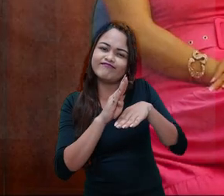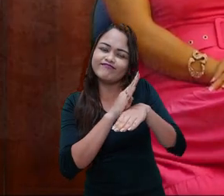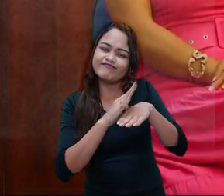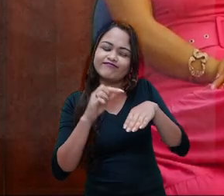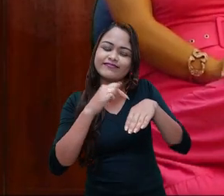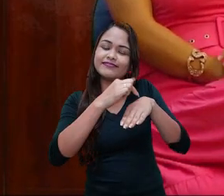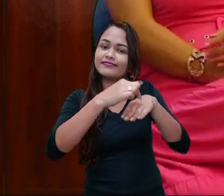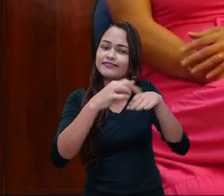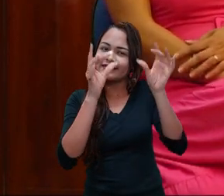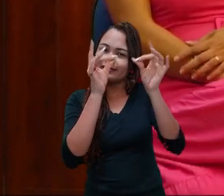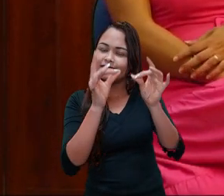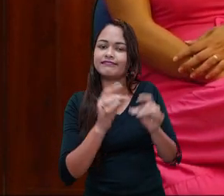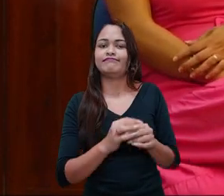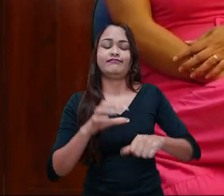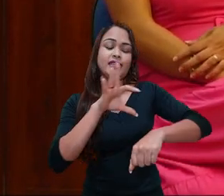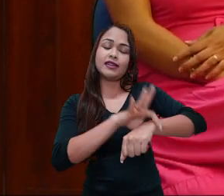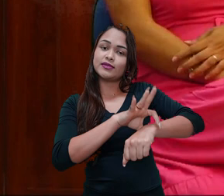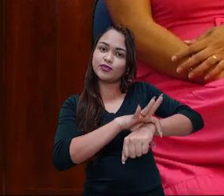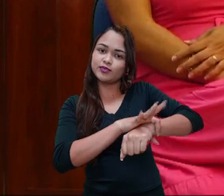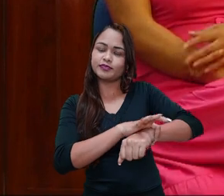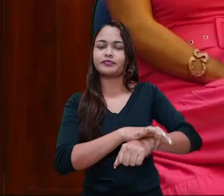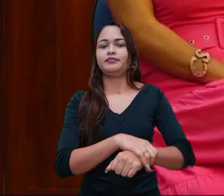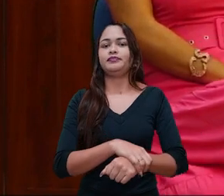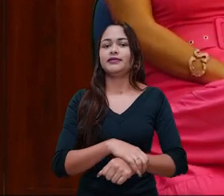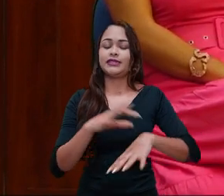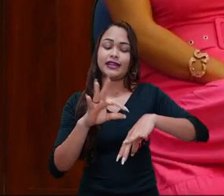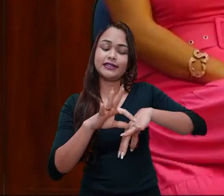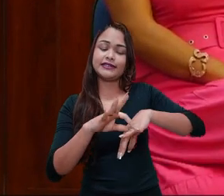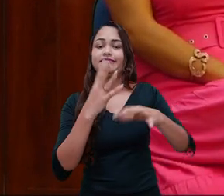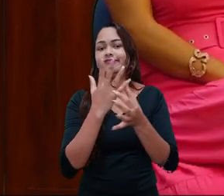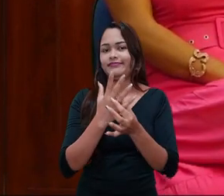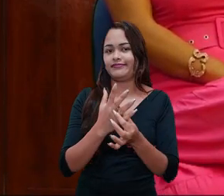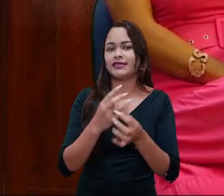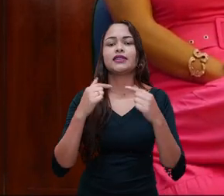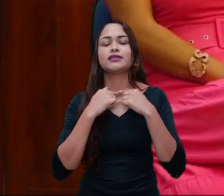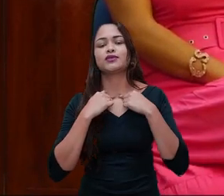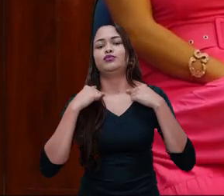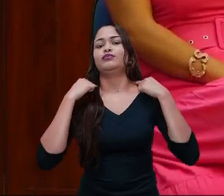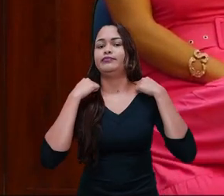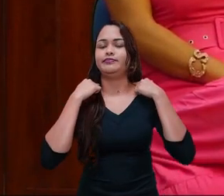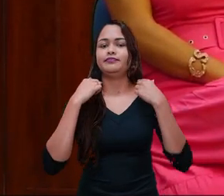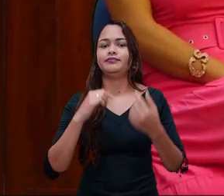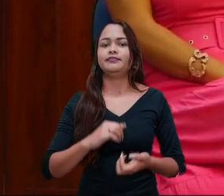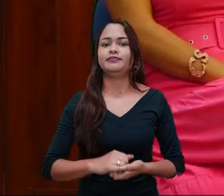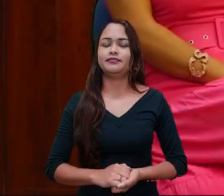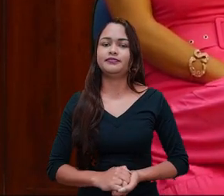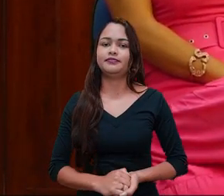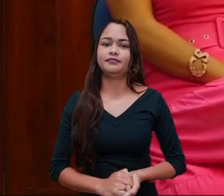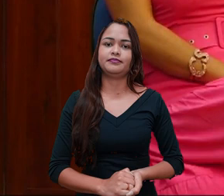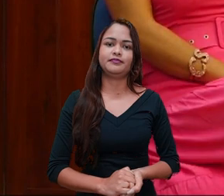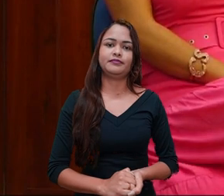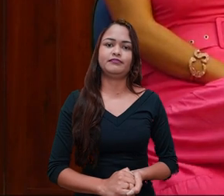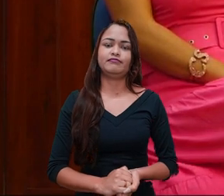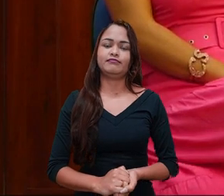pedrinhas. Estou usando uma pulseira, dois anéis, cordãozinho fino